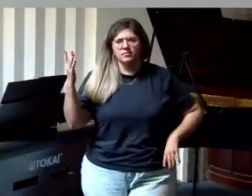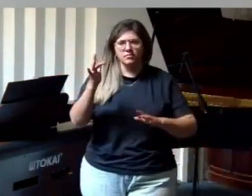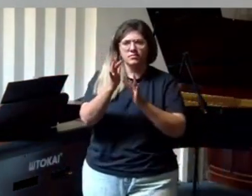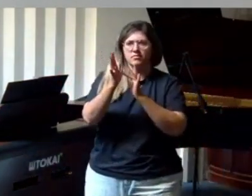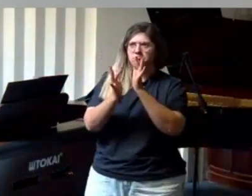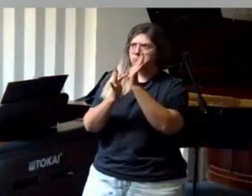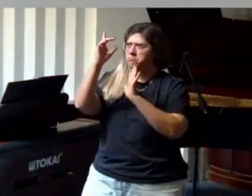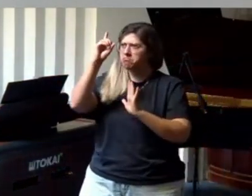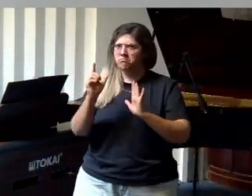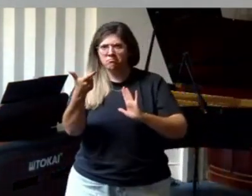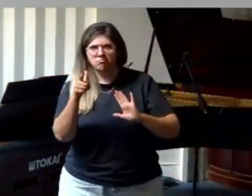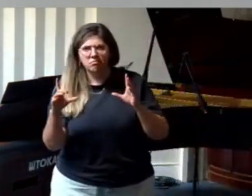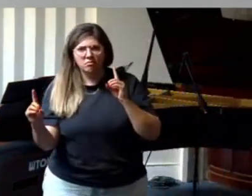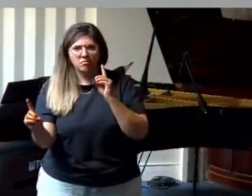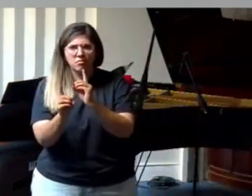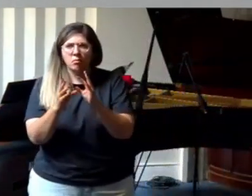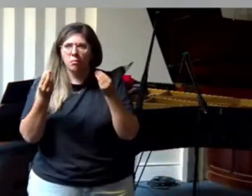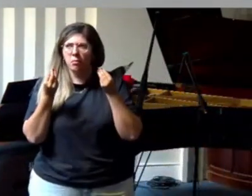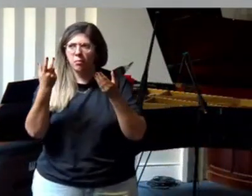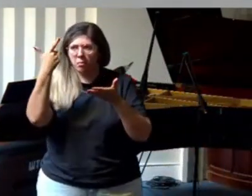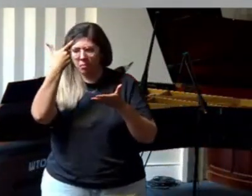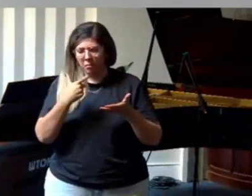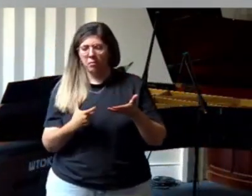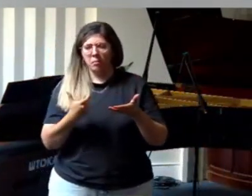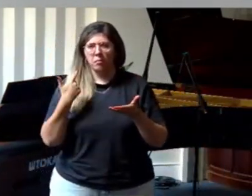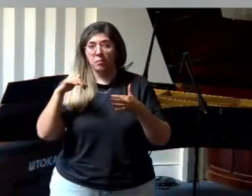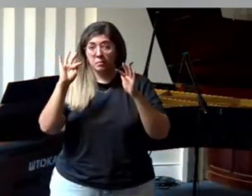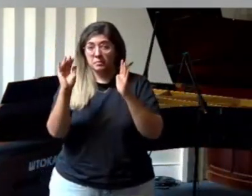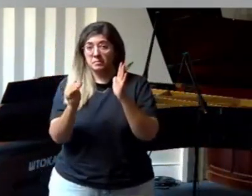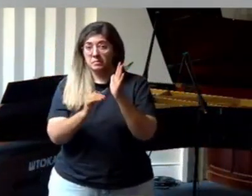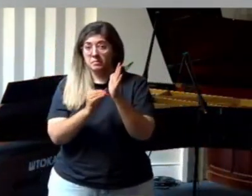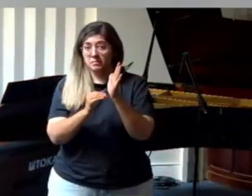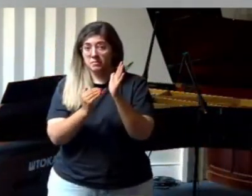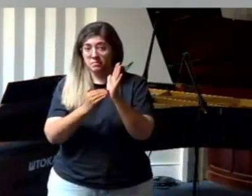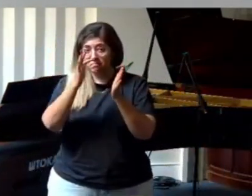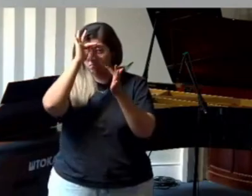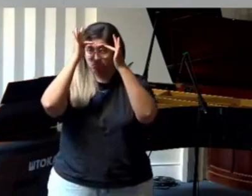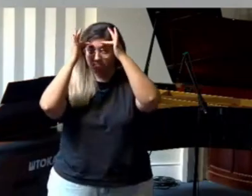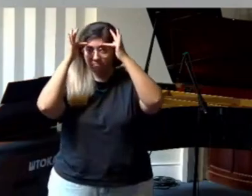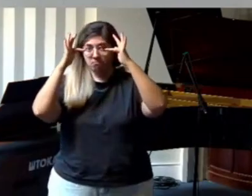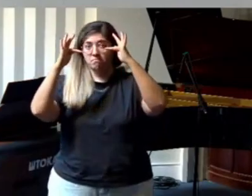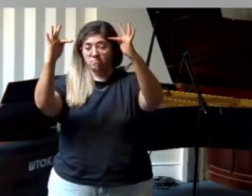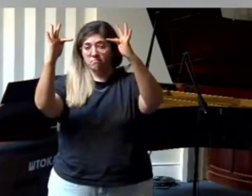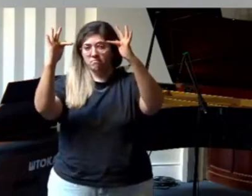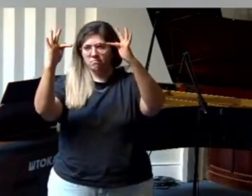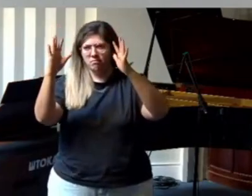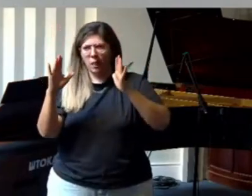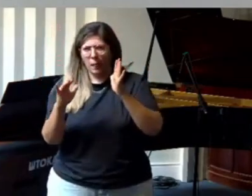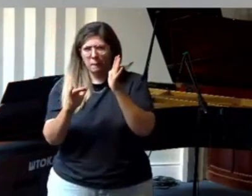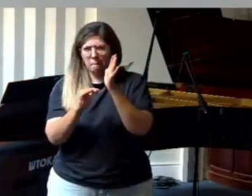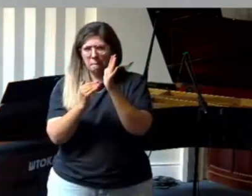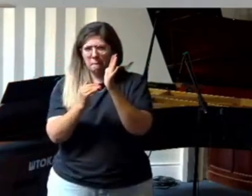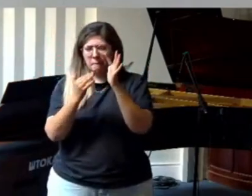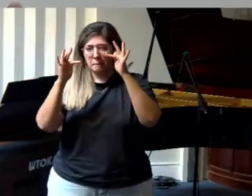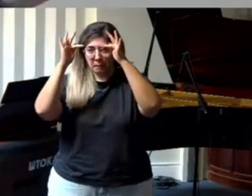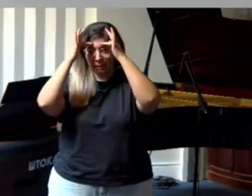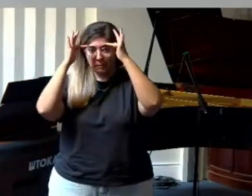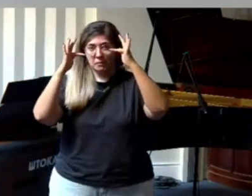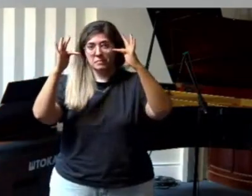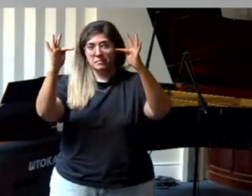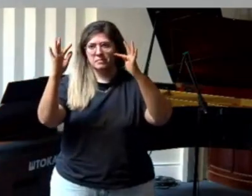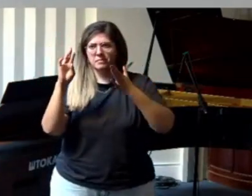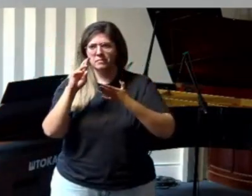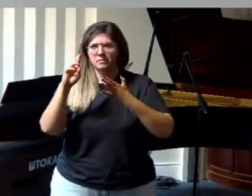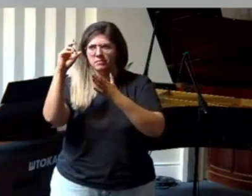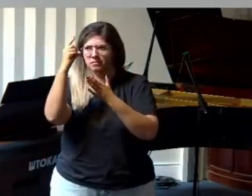Ele vai nos encontrar no último instante da nossa fidelidade. Se não houver esse último instante da nossa fidelidade, o